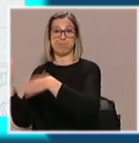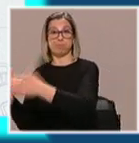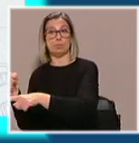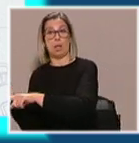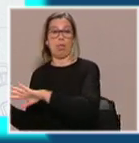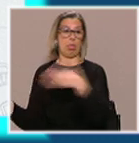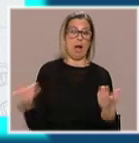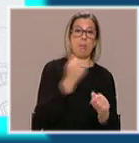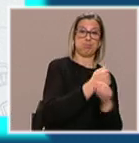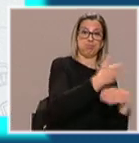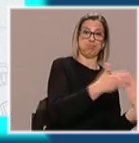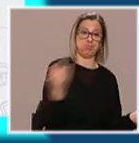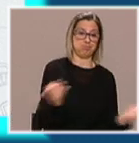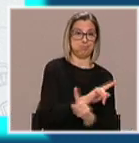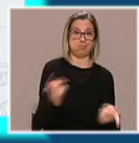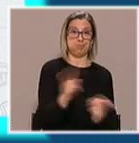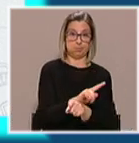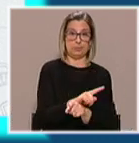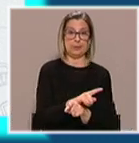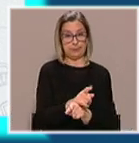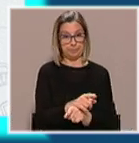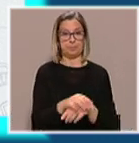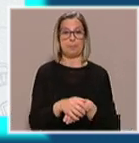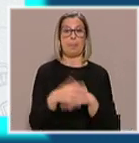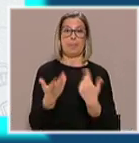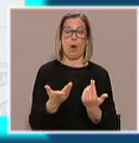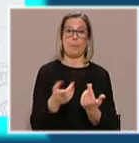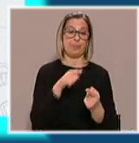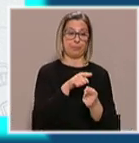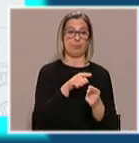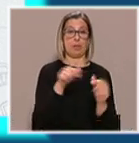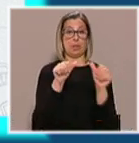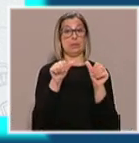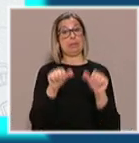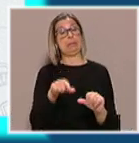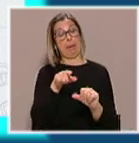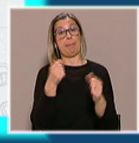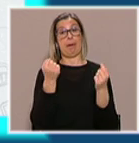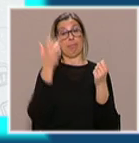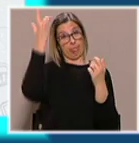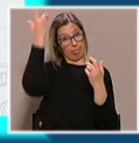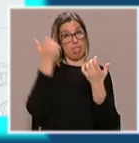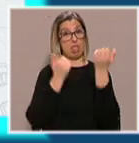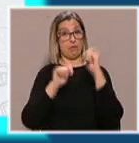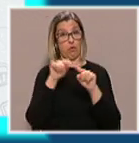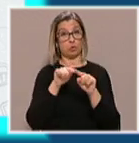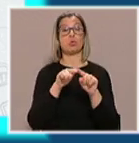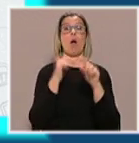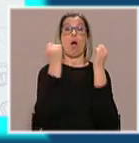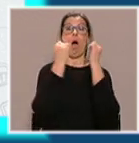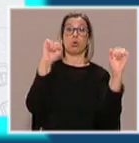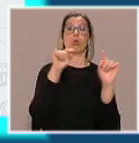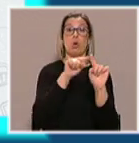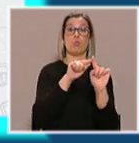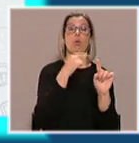Sistematizando, o sistema nervoso autónomo é então dividido no sistema nervoso simpático, o qual